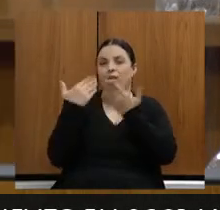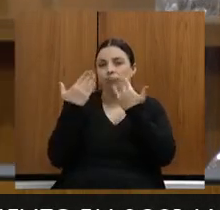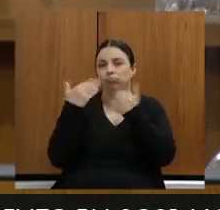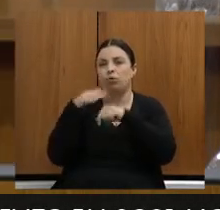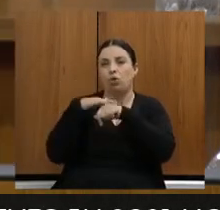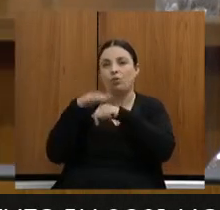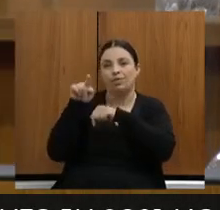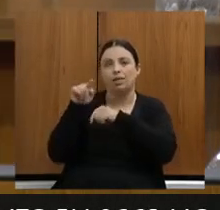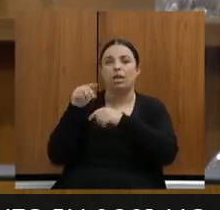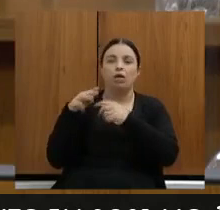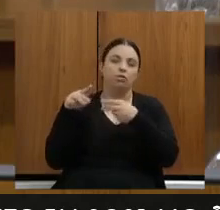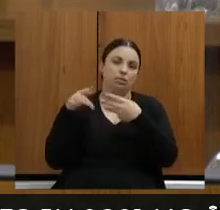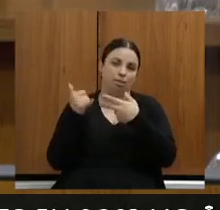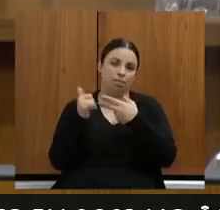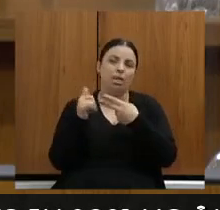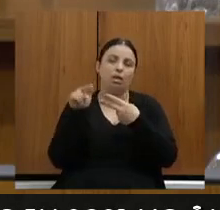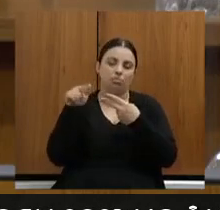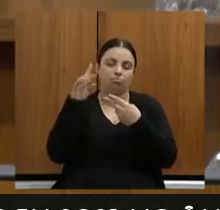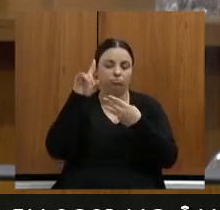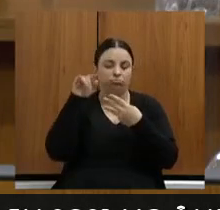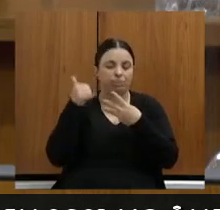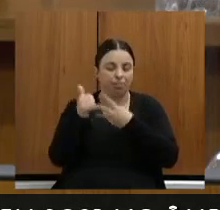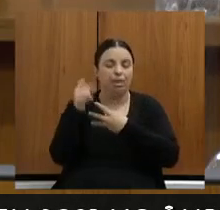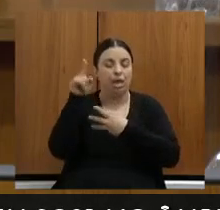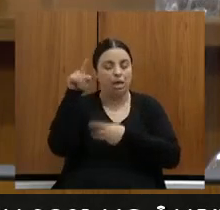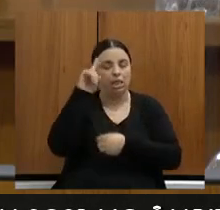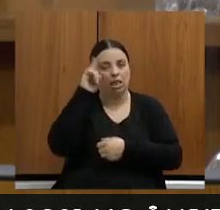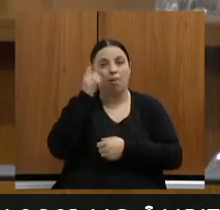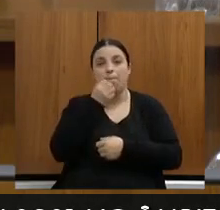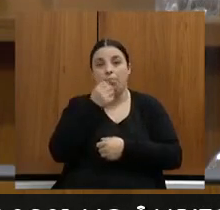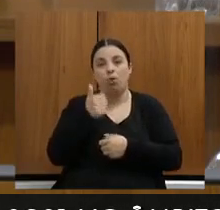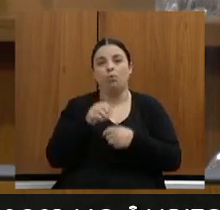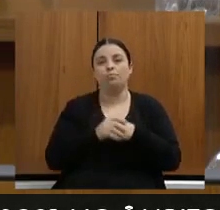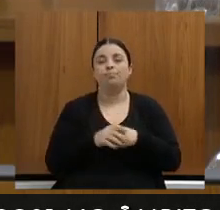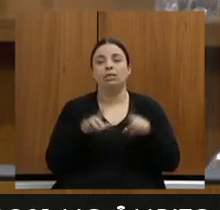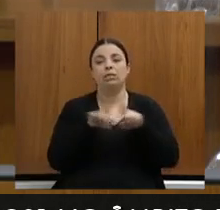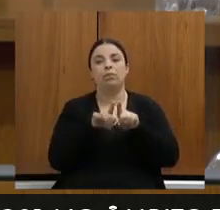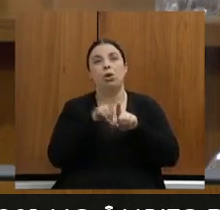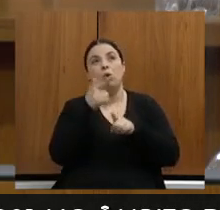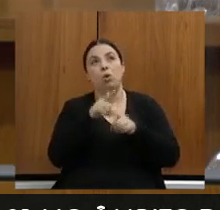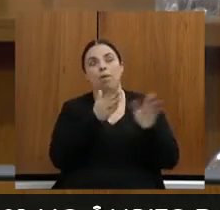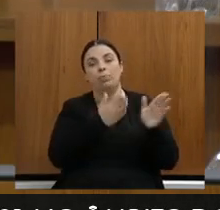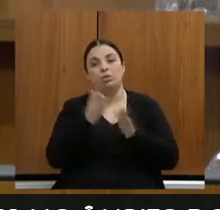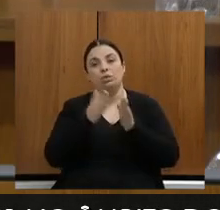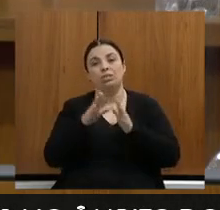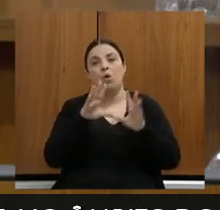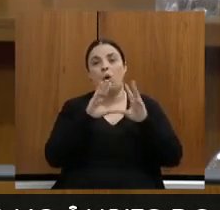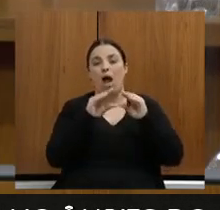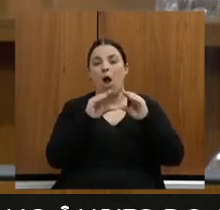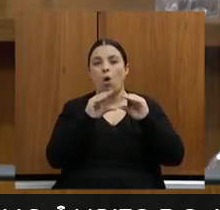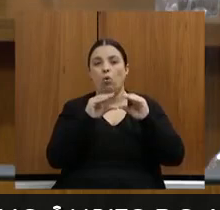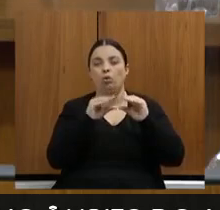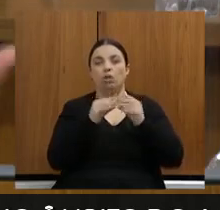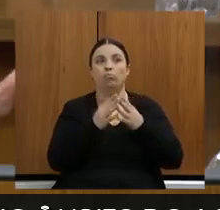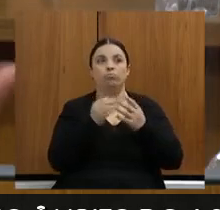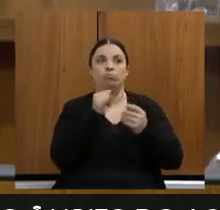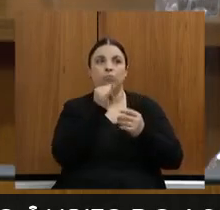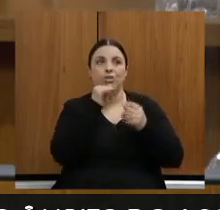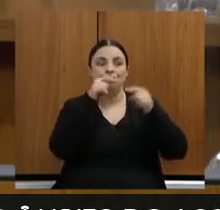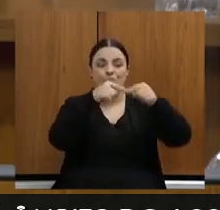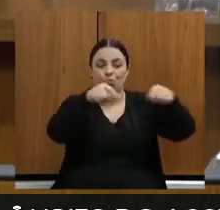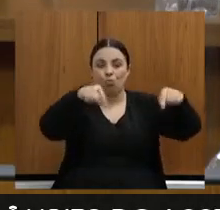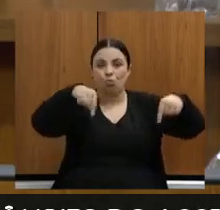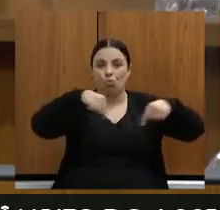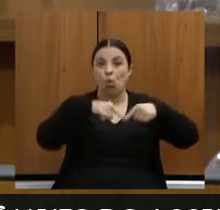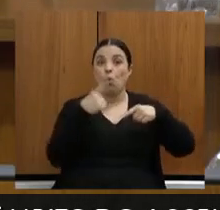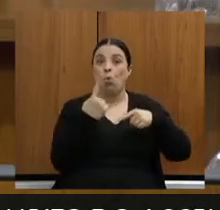mais cedo se você já tinha chegado torre para ter informação produtor de algodão um hectare de algodão que capta a energia do